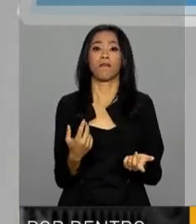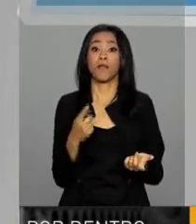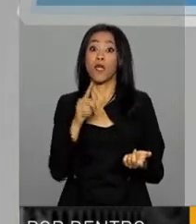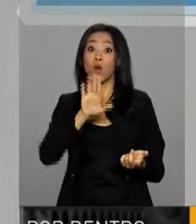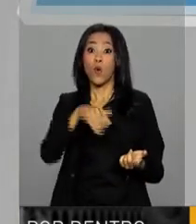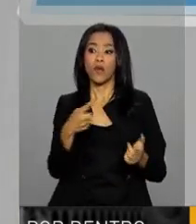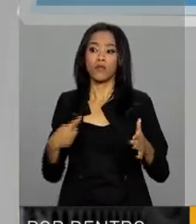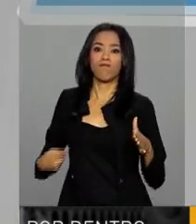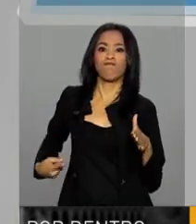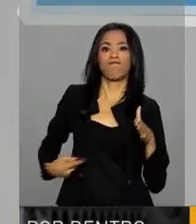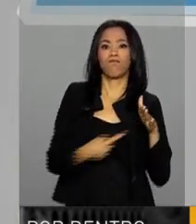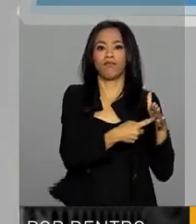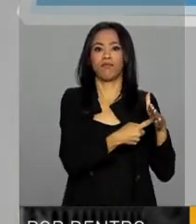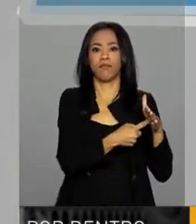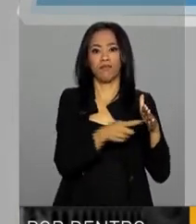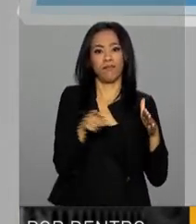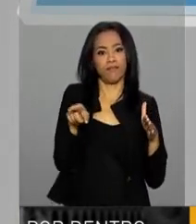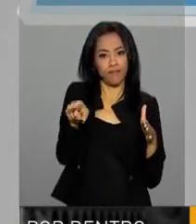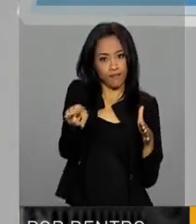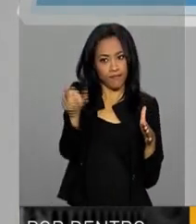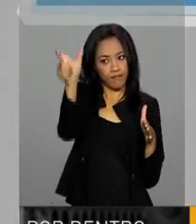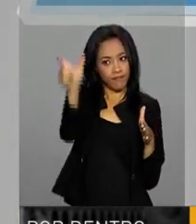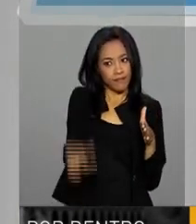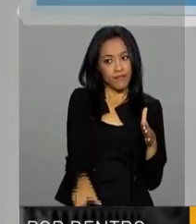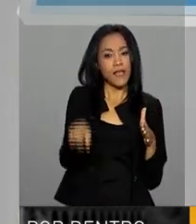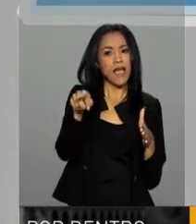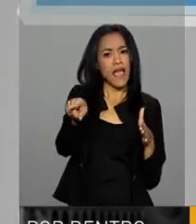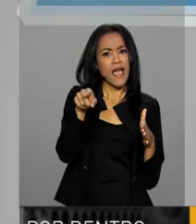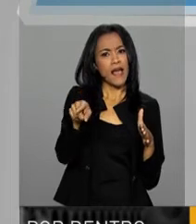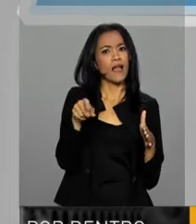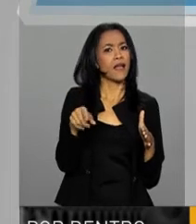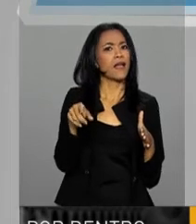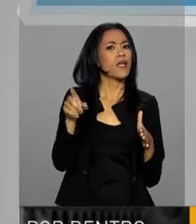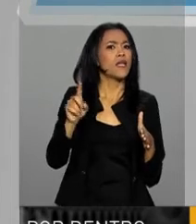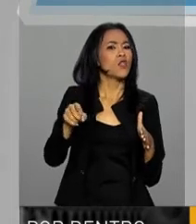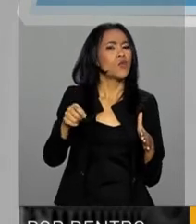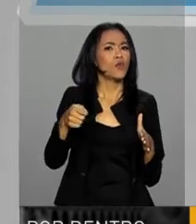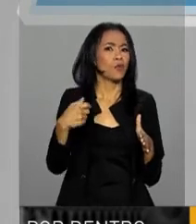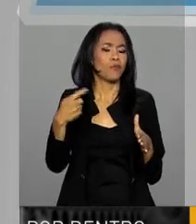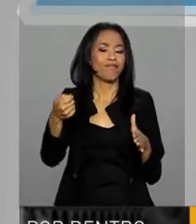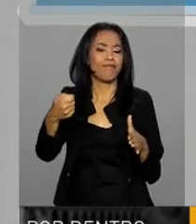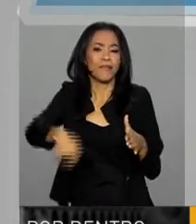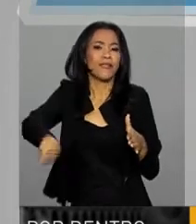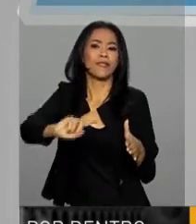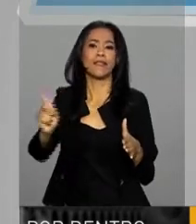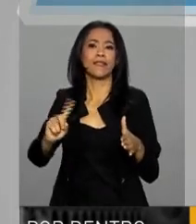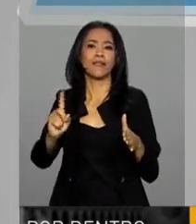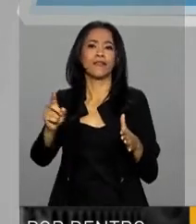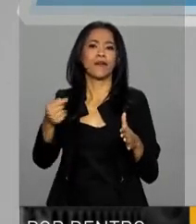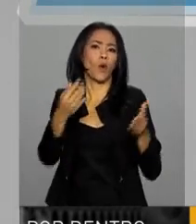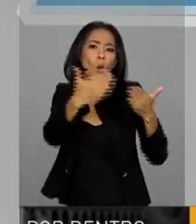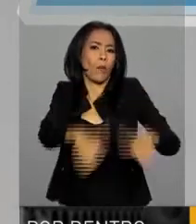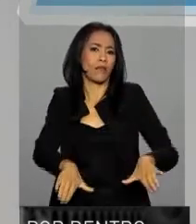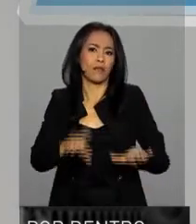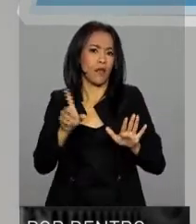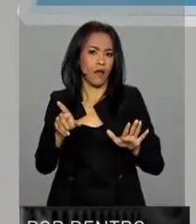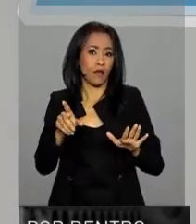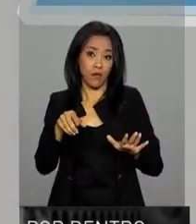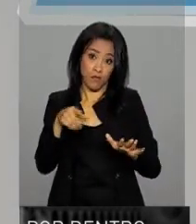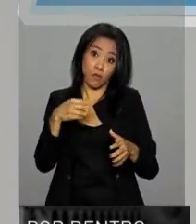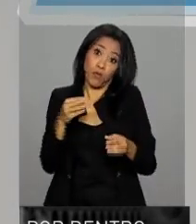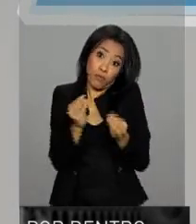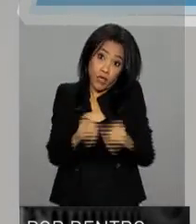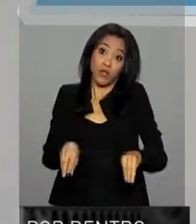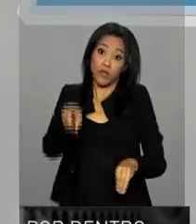cumprindo a pena fica desobrigada de reparar os danos causados ao meio ambiente é importante a sua pergunta